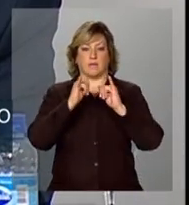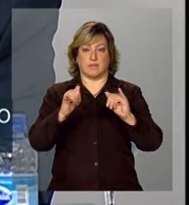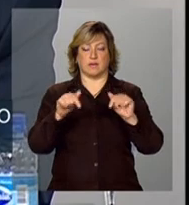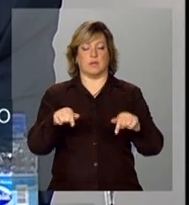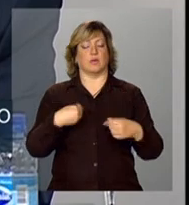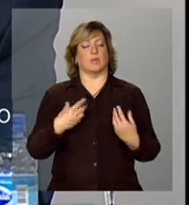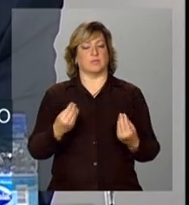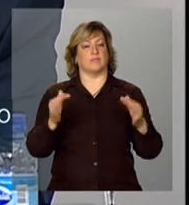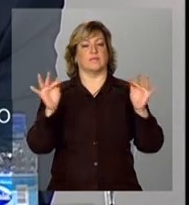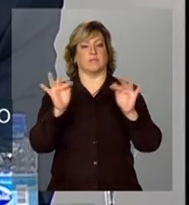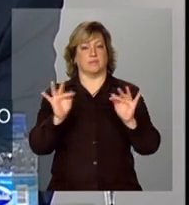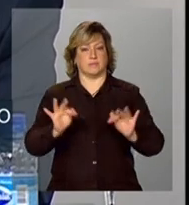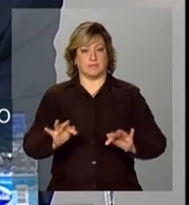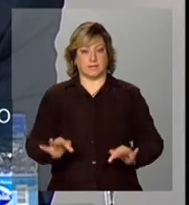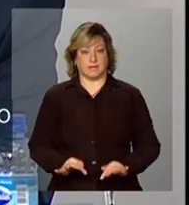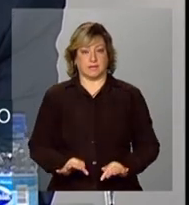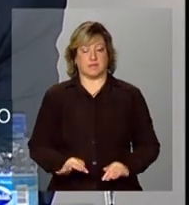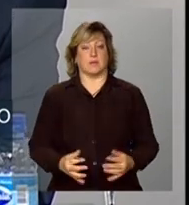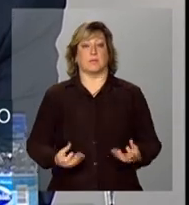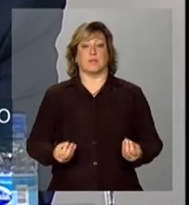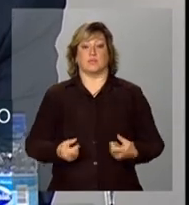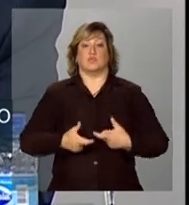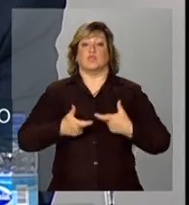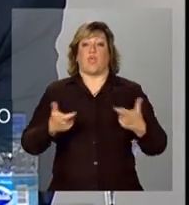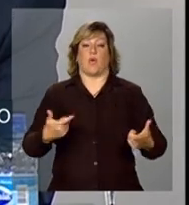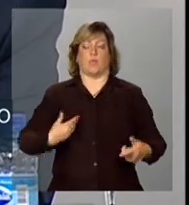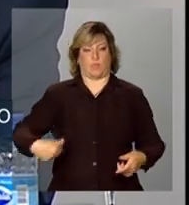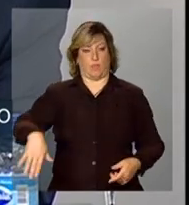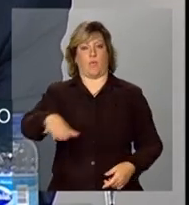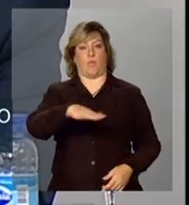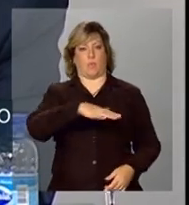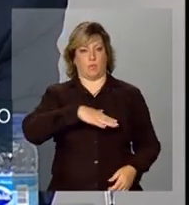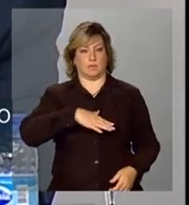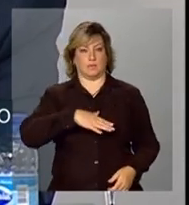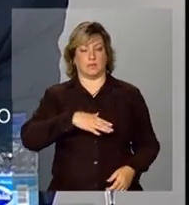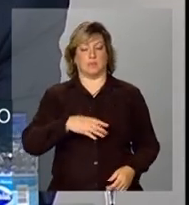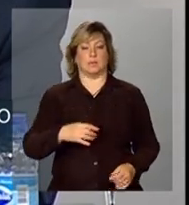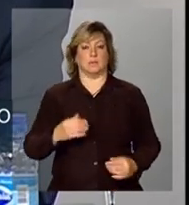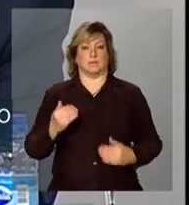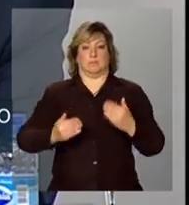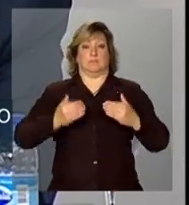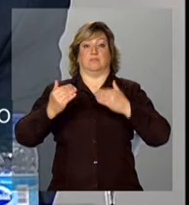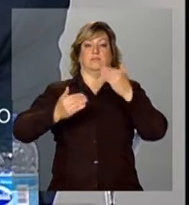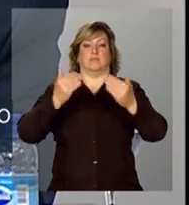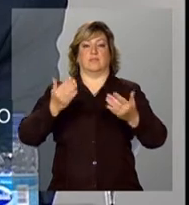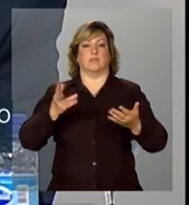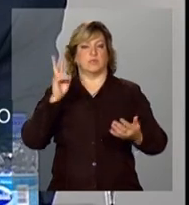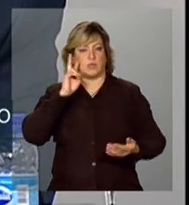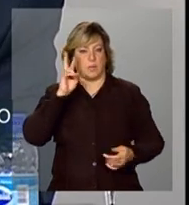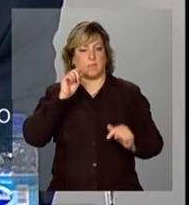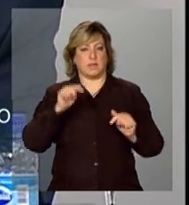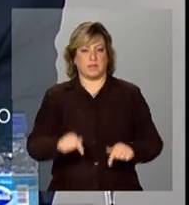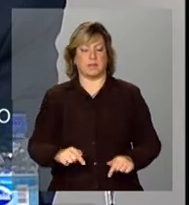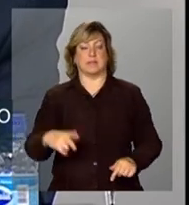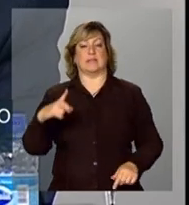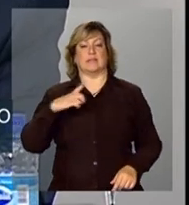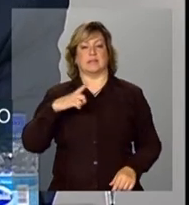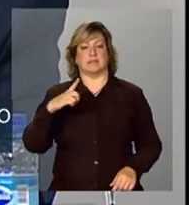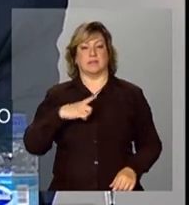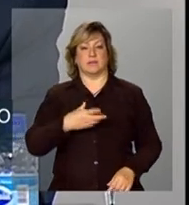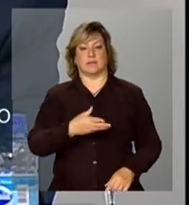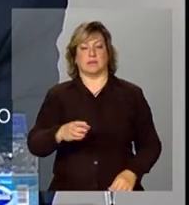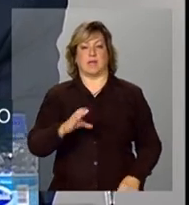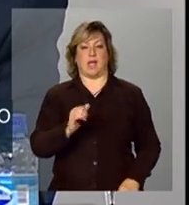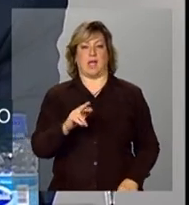uma felicidade extrema para nós, de progresso nesse sentido, ter tido o